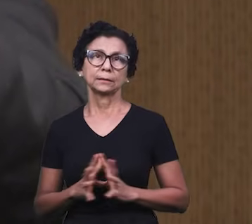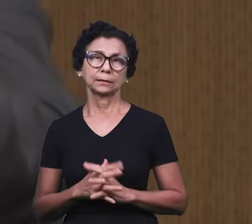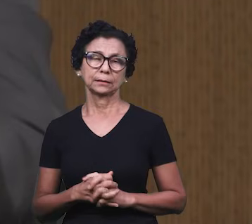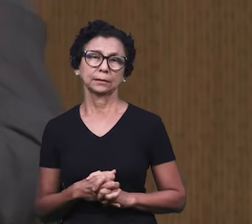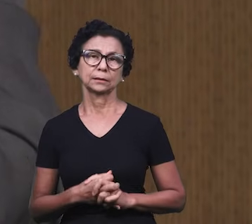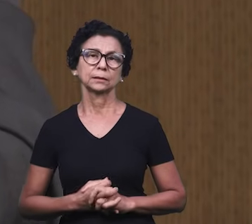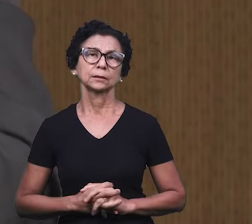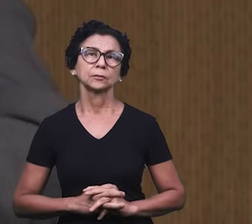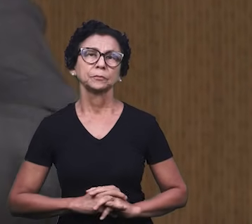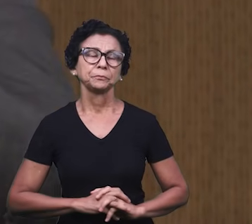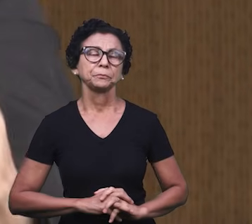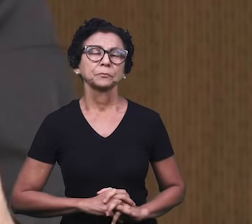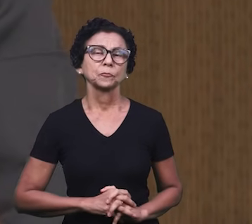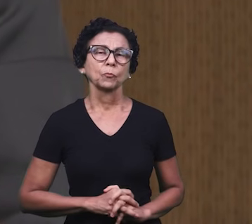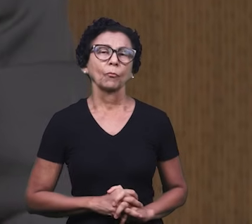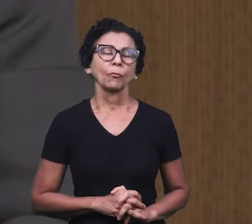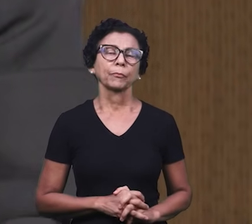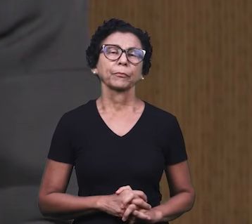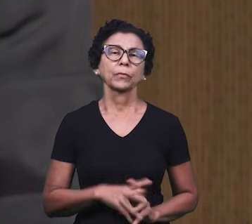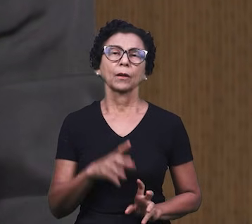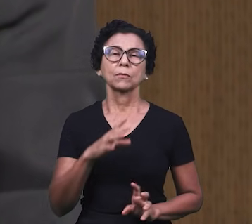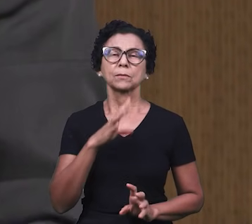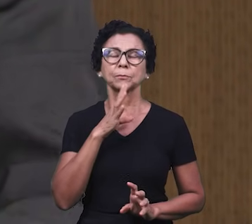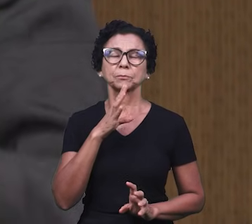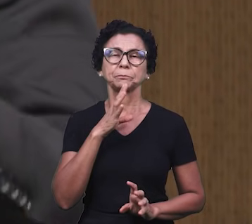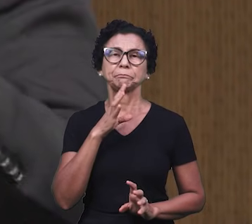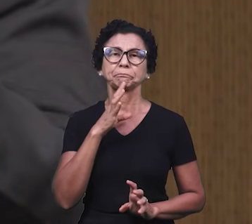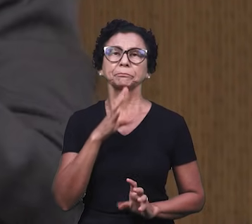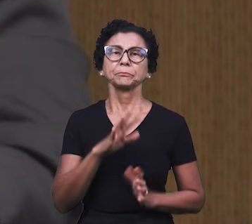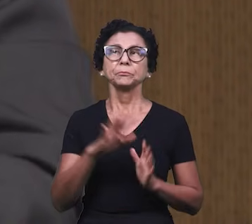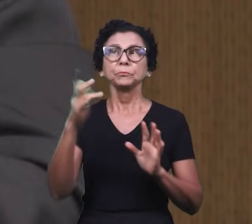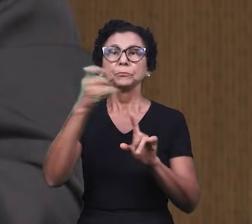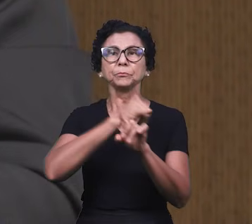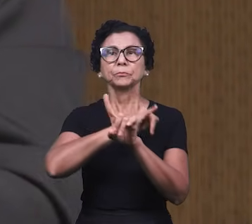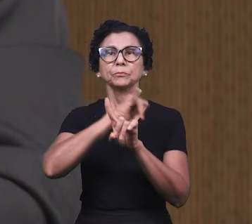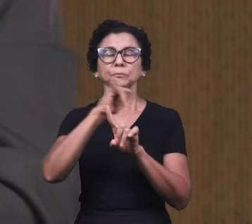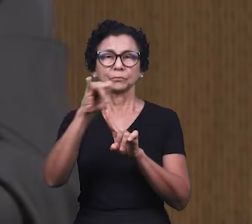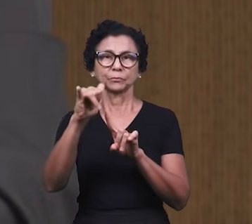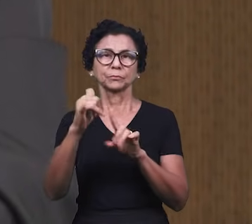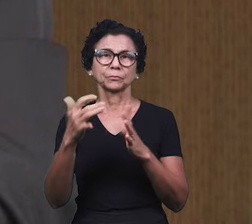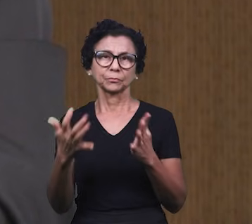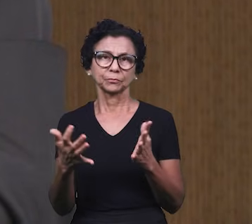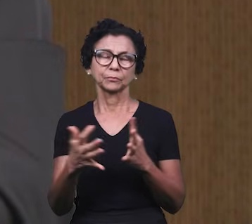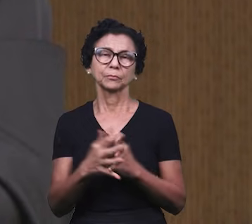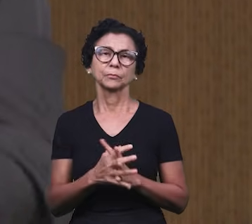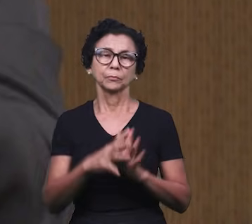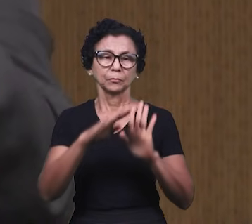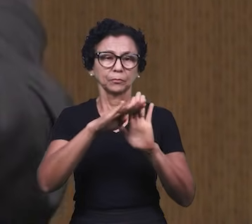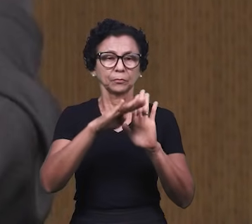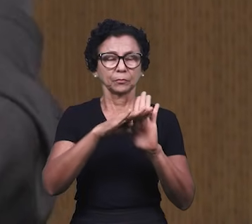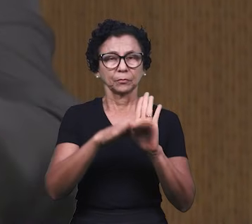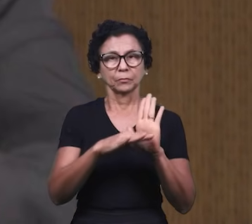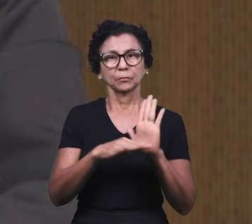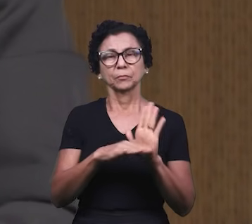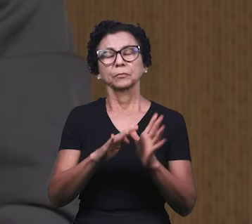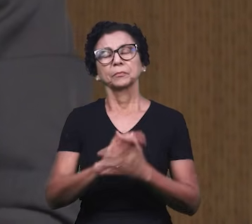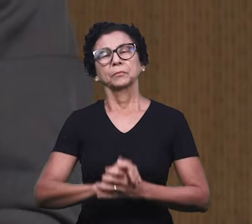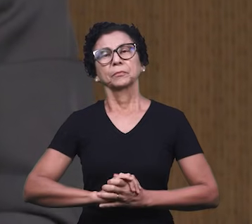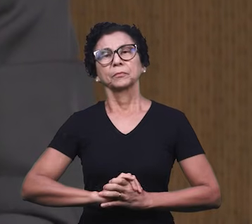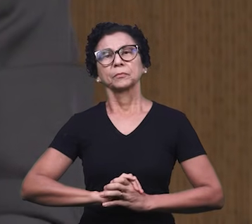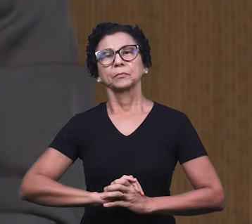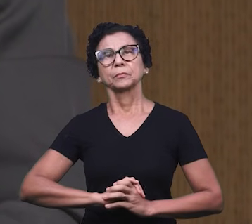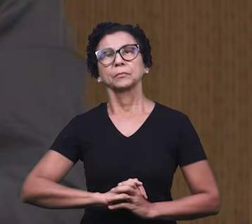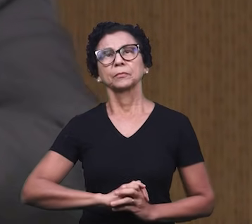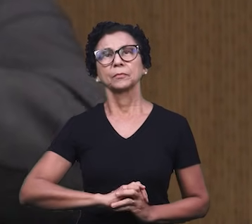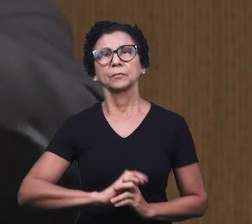se apresenta, né, como o profético da igreja. Então é uma programação que respeita,